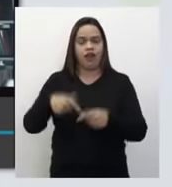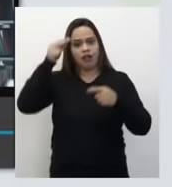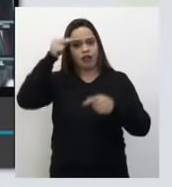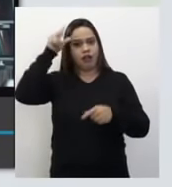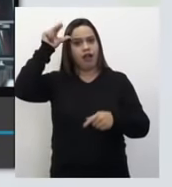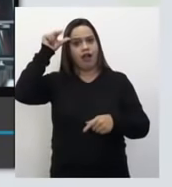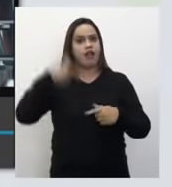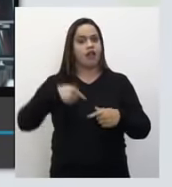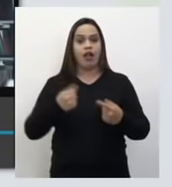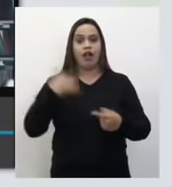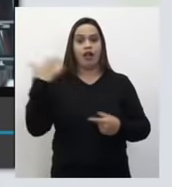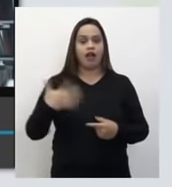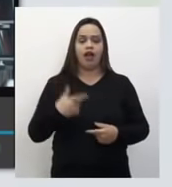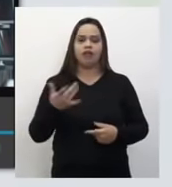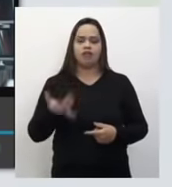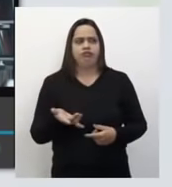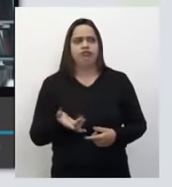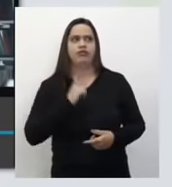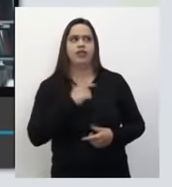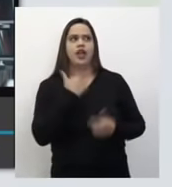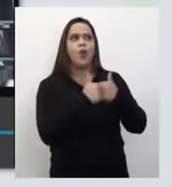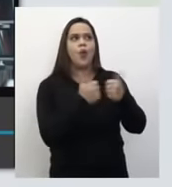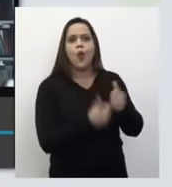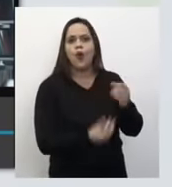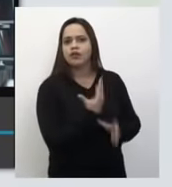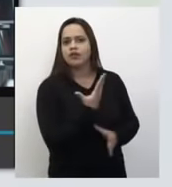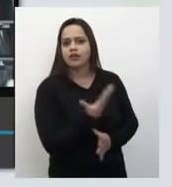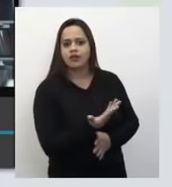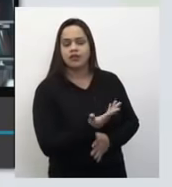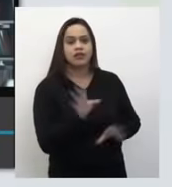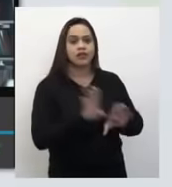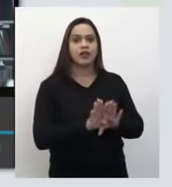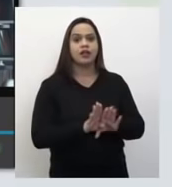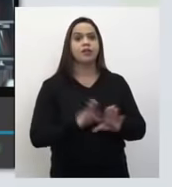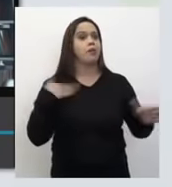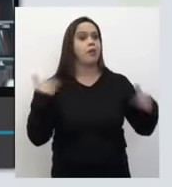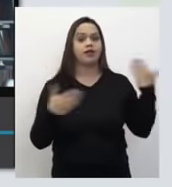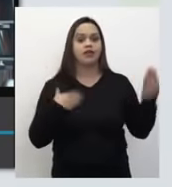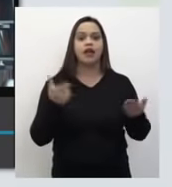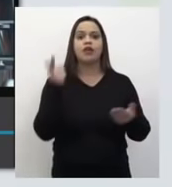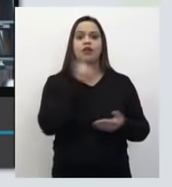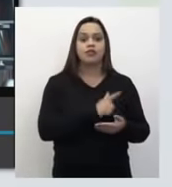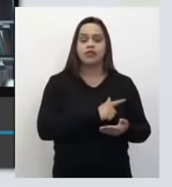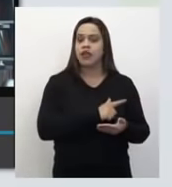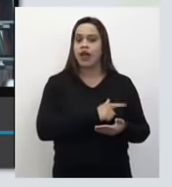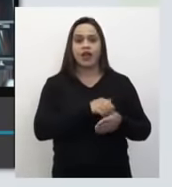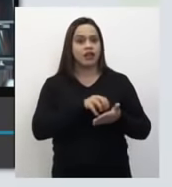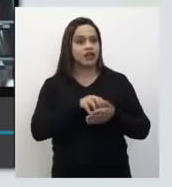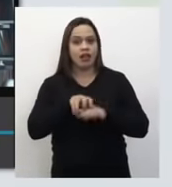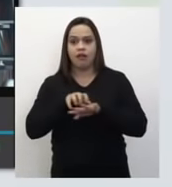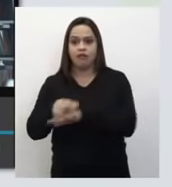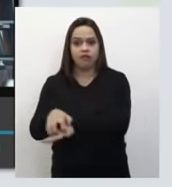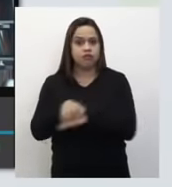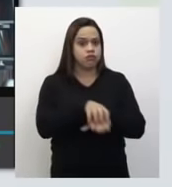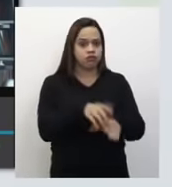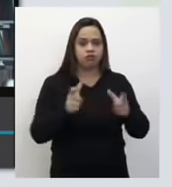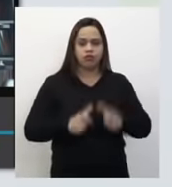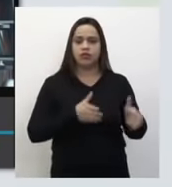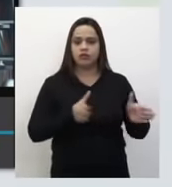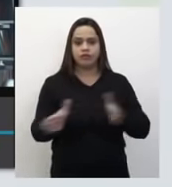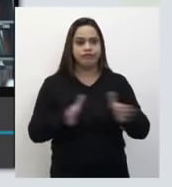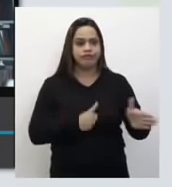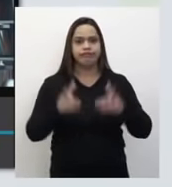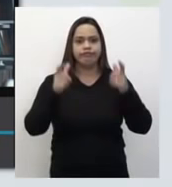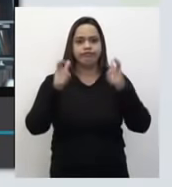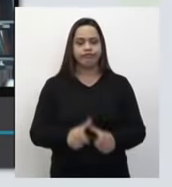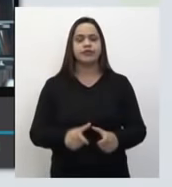repente, pinta o ônibus. Peraí, tendo ônibus, a gente, além de passear com ele, a gente consegue também fazer um transporte, que a gente chama de transporte pendular, né, que